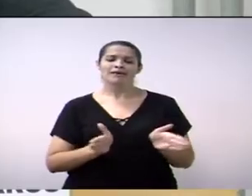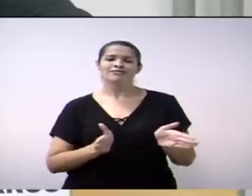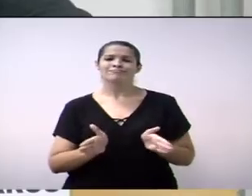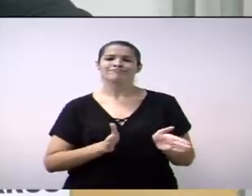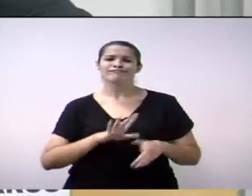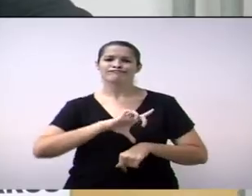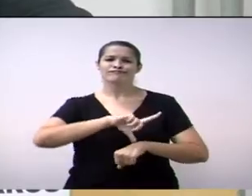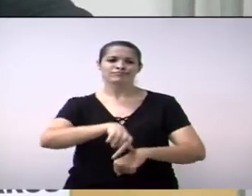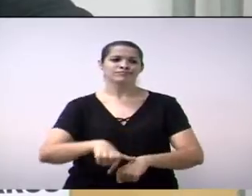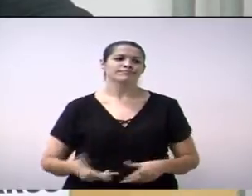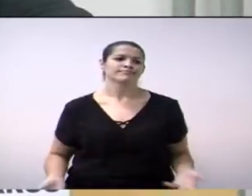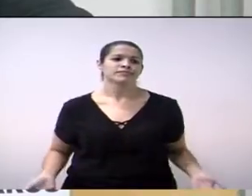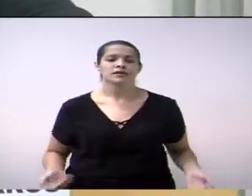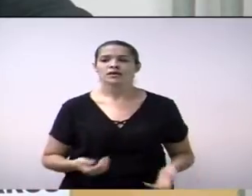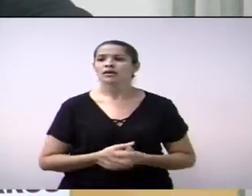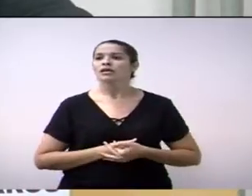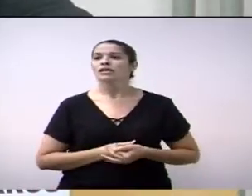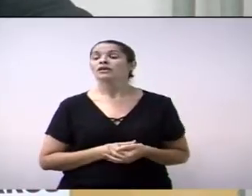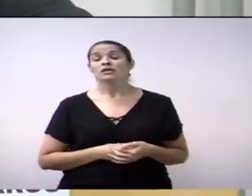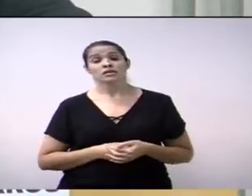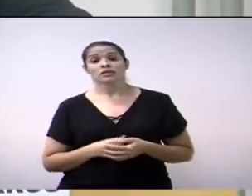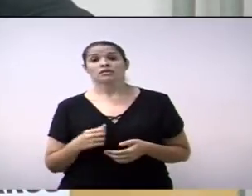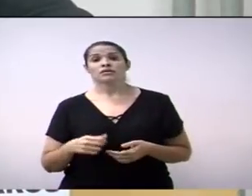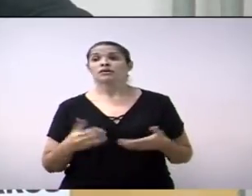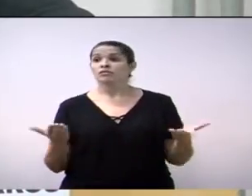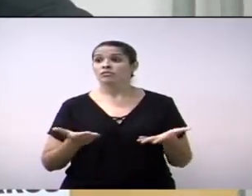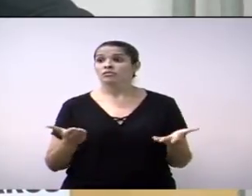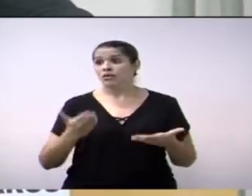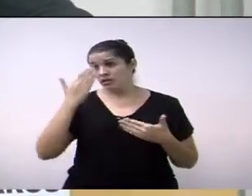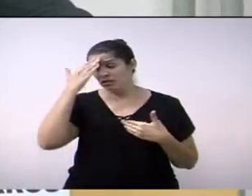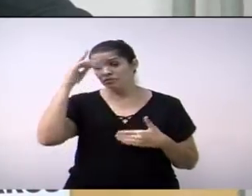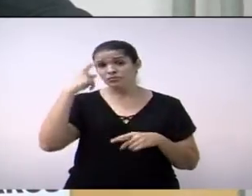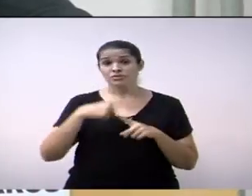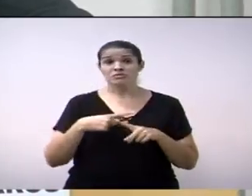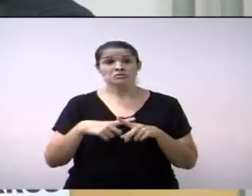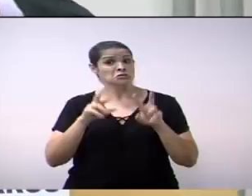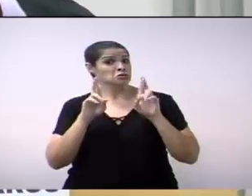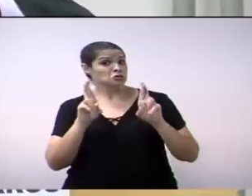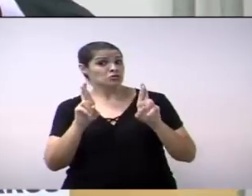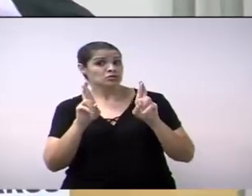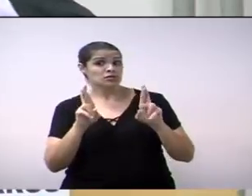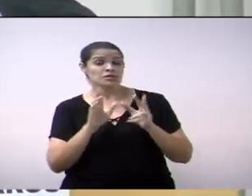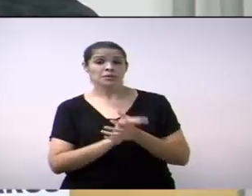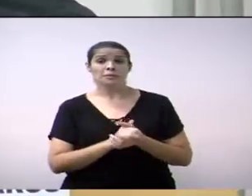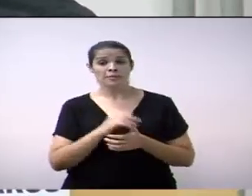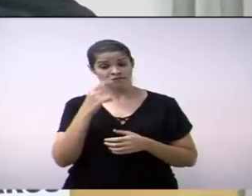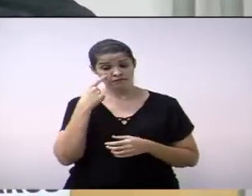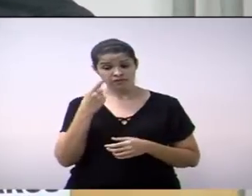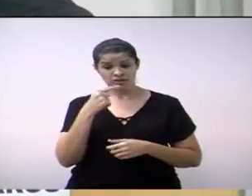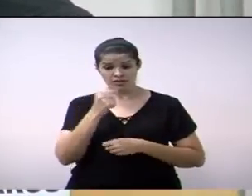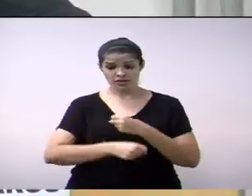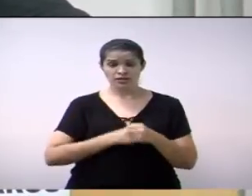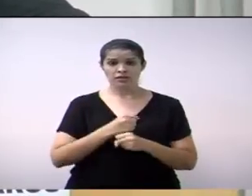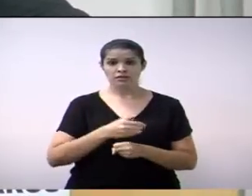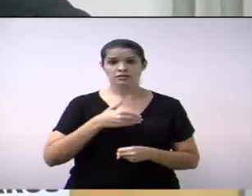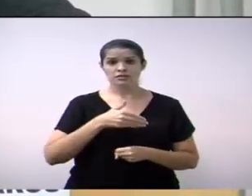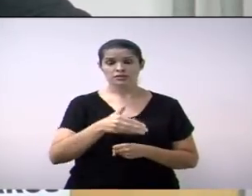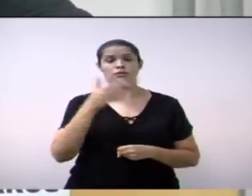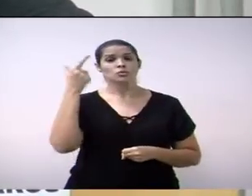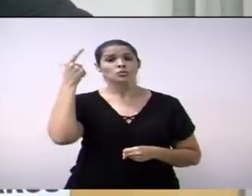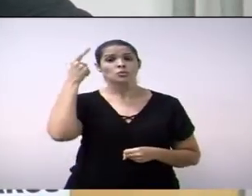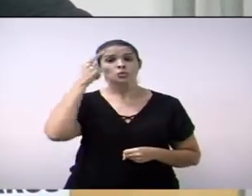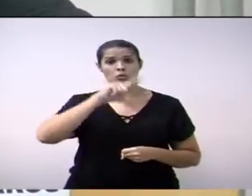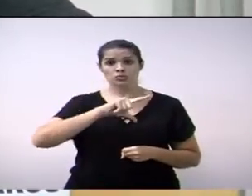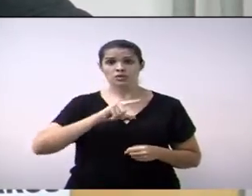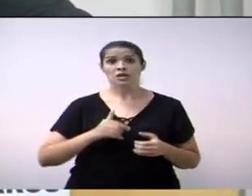atrás também lá. Se Deus quiser, ainda esse ano vai inaugurar, né, Davi? Não sei se é esse ano ainda, ou pelo menos o Zeca Malavase, o pedalinho, não